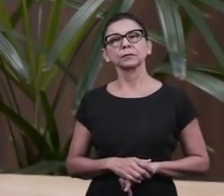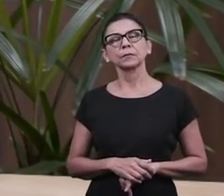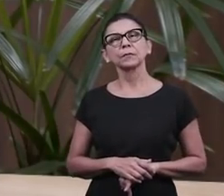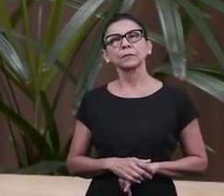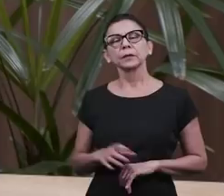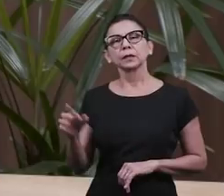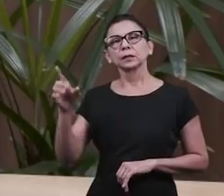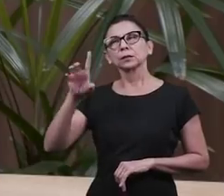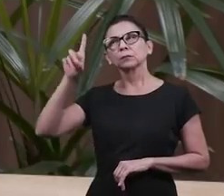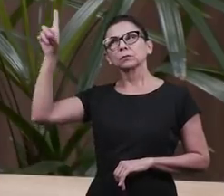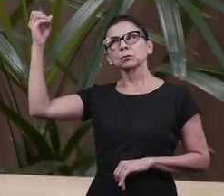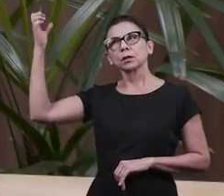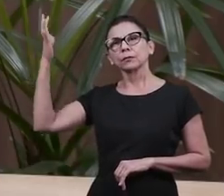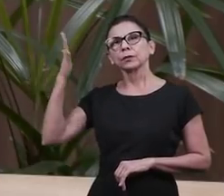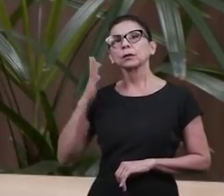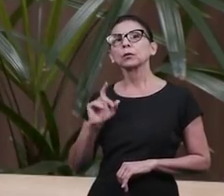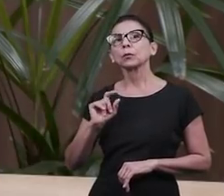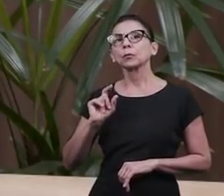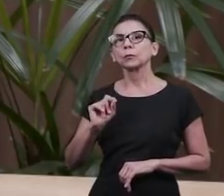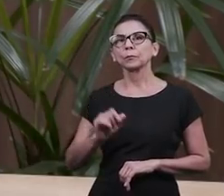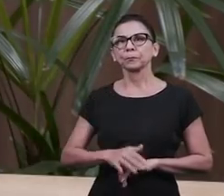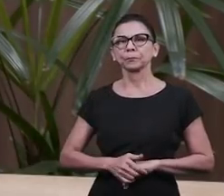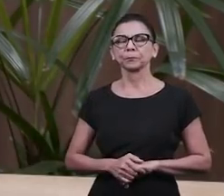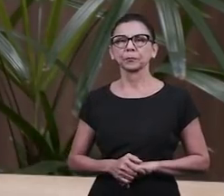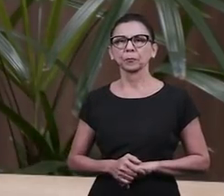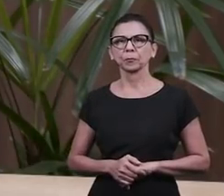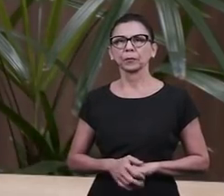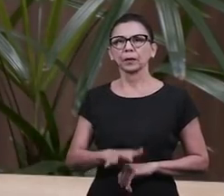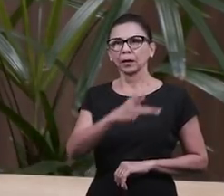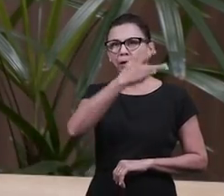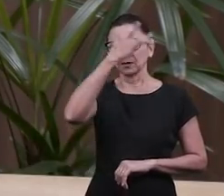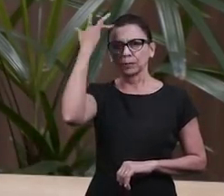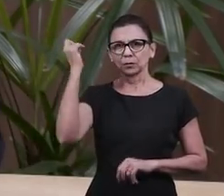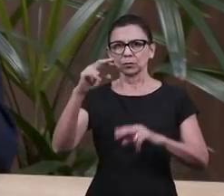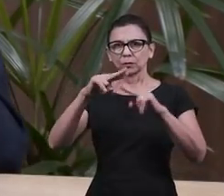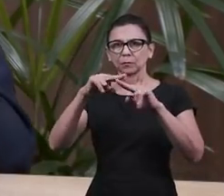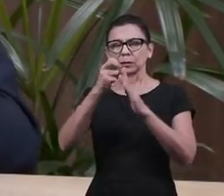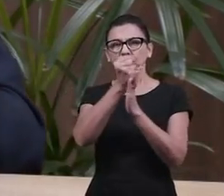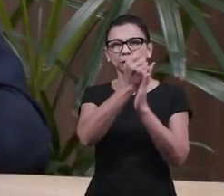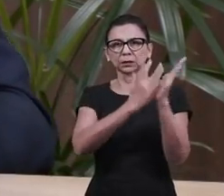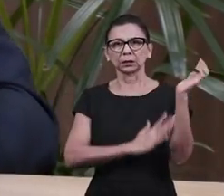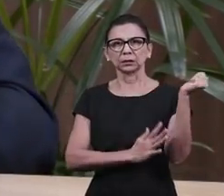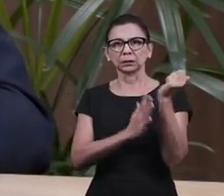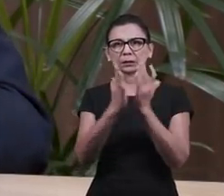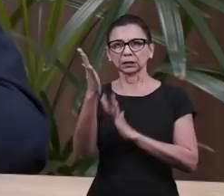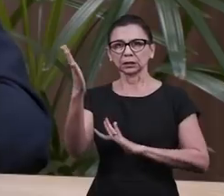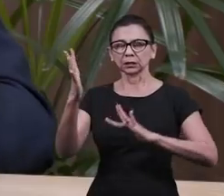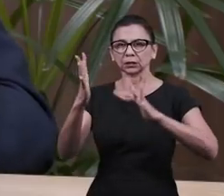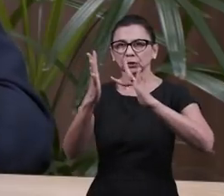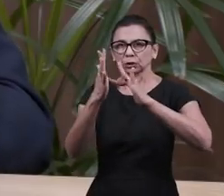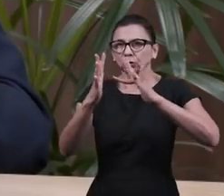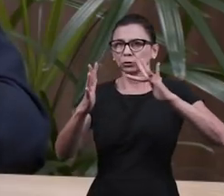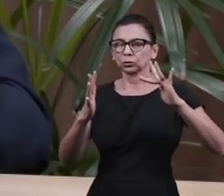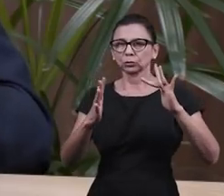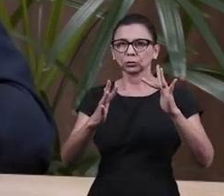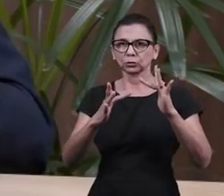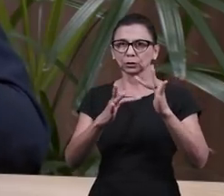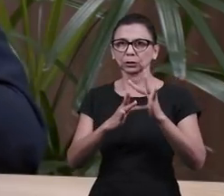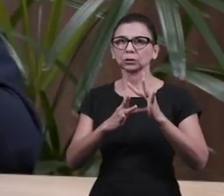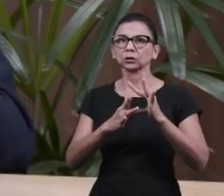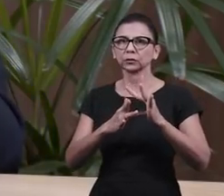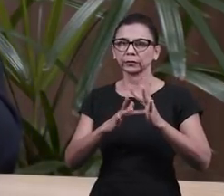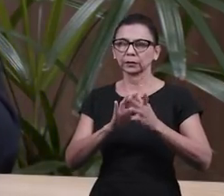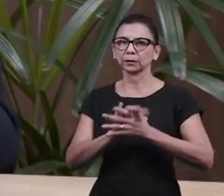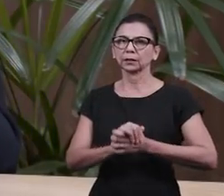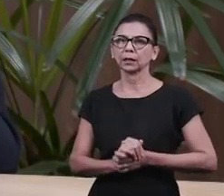quem é o justo. É aquele que é justificado pelo sangue de Jesus. O justo não é o bonzinho que não comete falhas, o honesto.